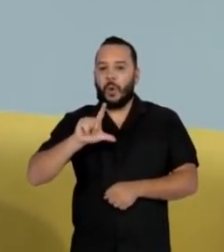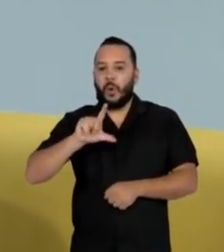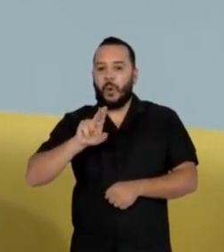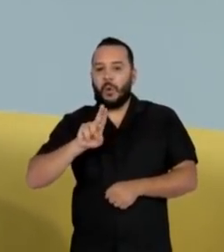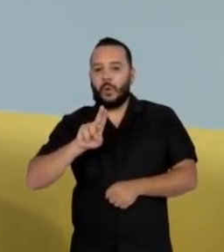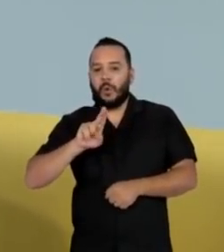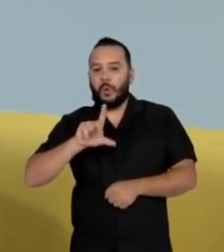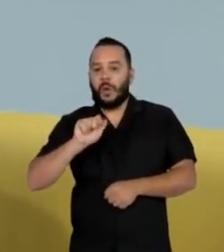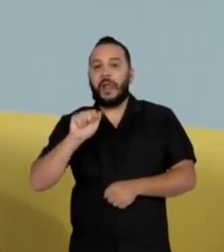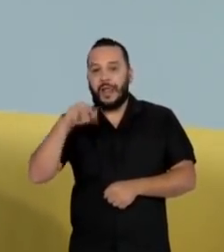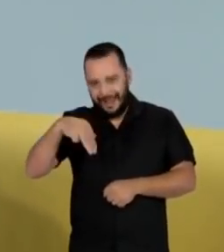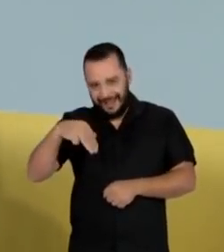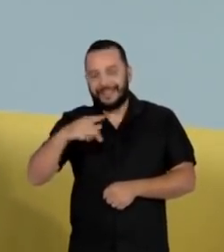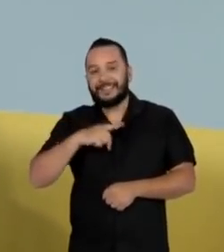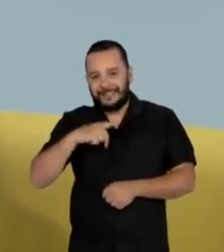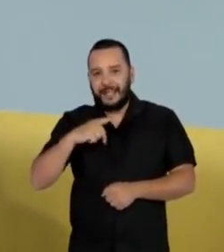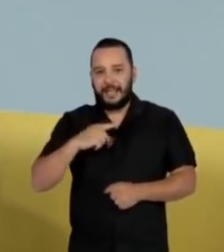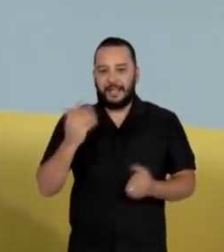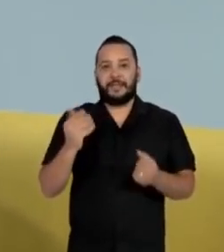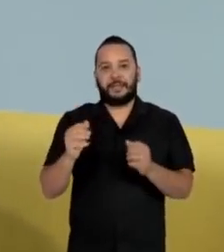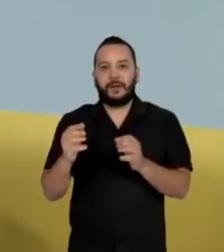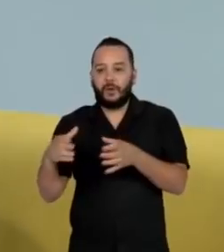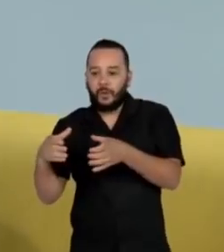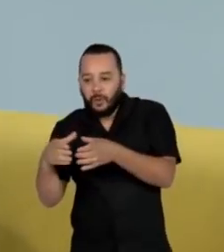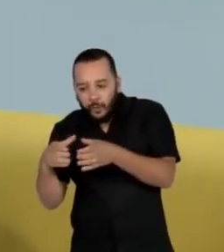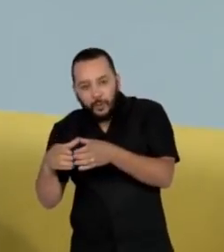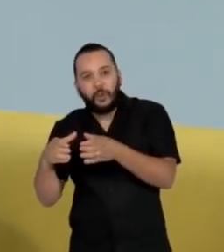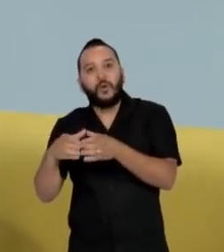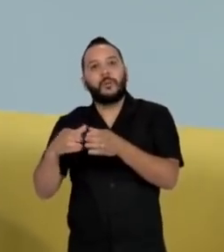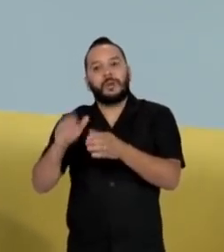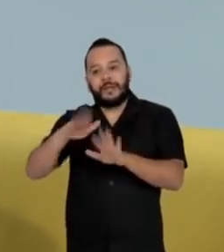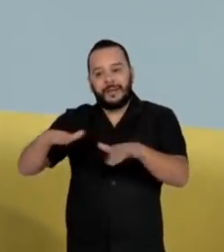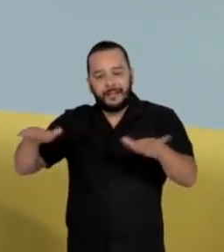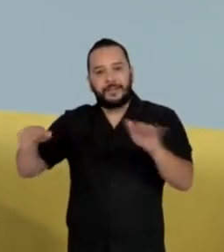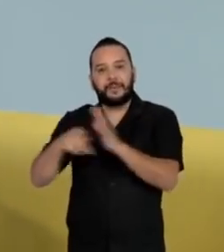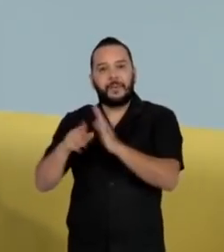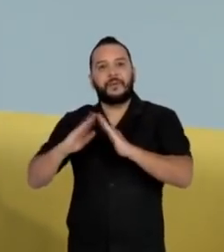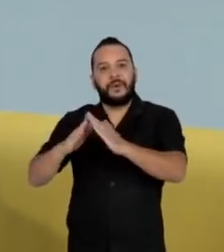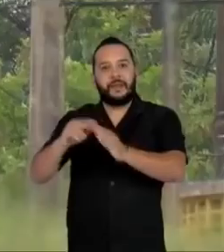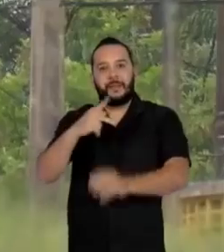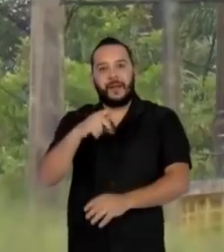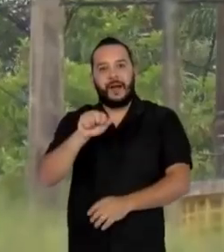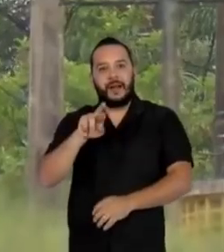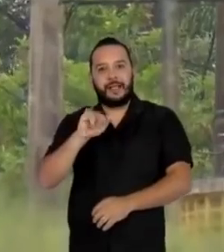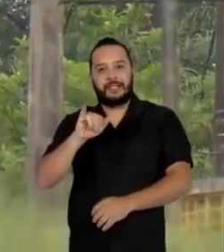une vozes das crianças da comunidade de Paraisópolis, em São Paulo.